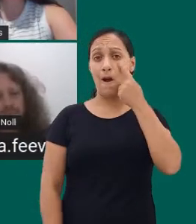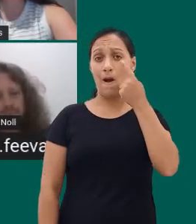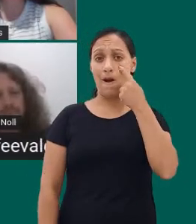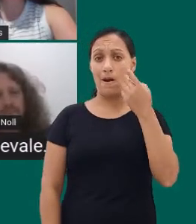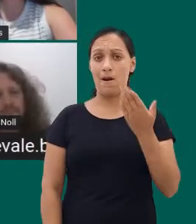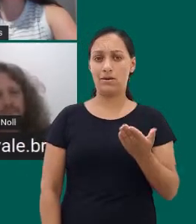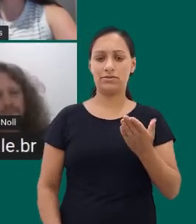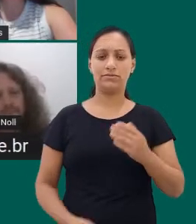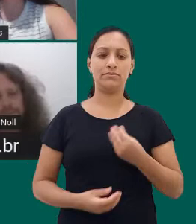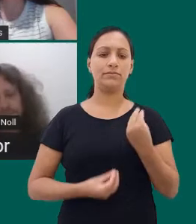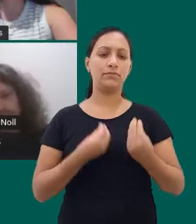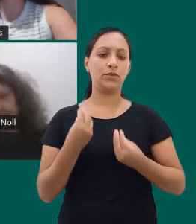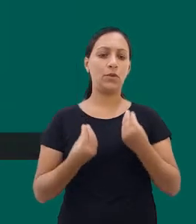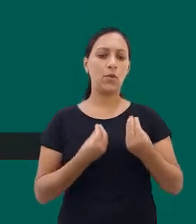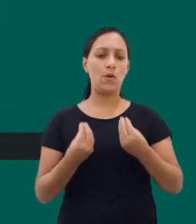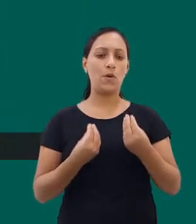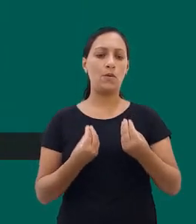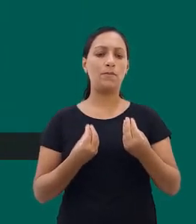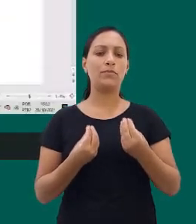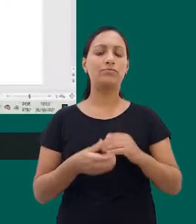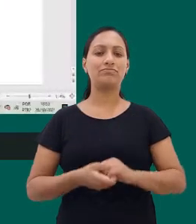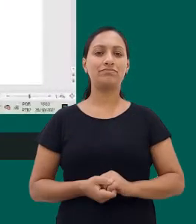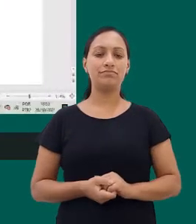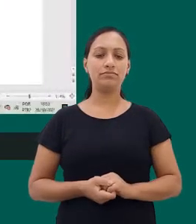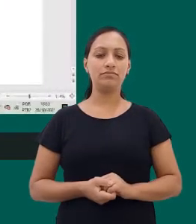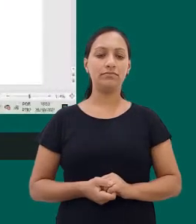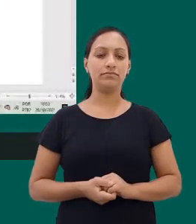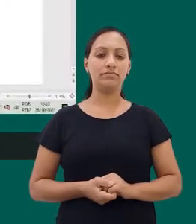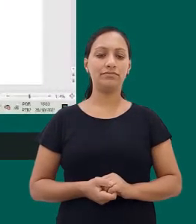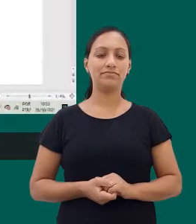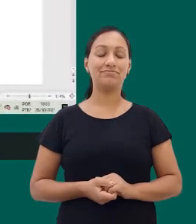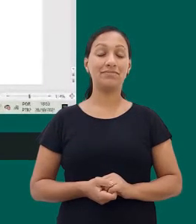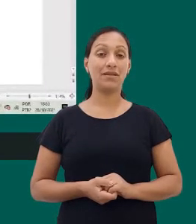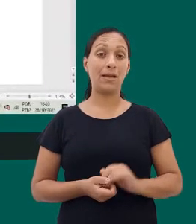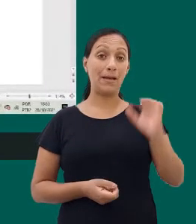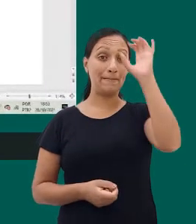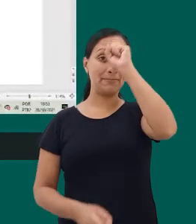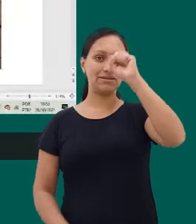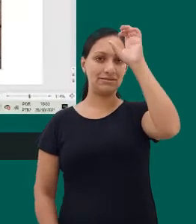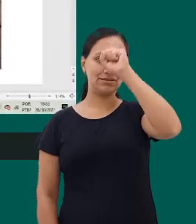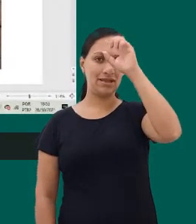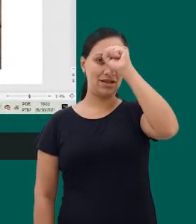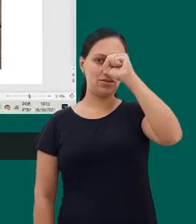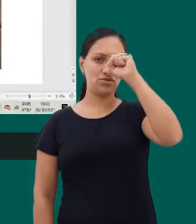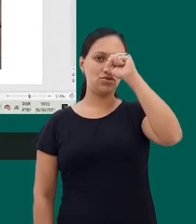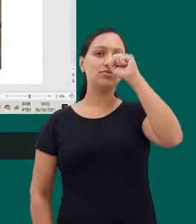como evidenciamos aprendizagens em matemática.